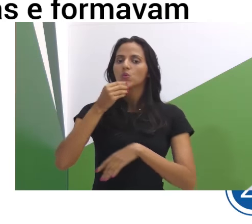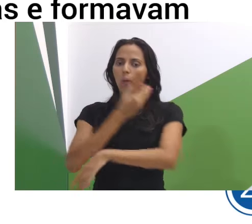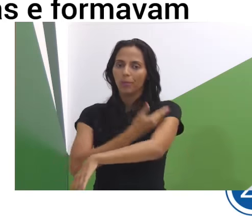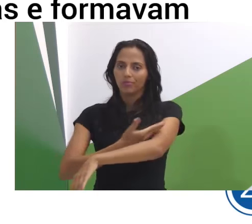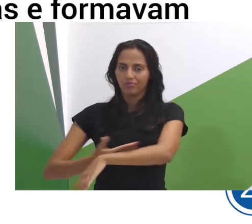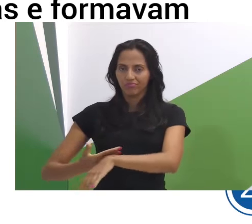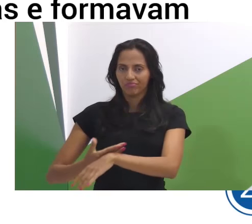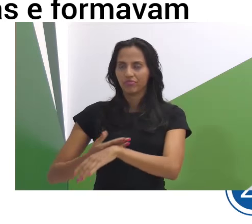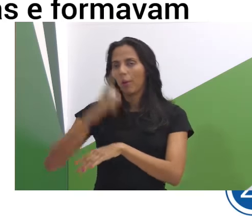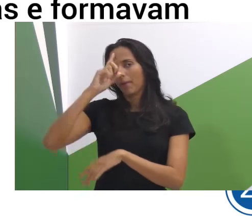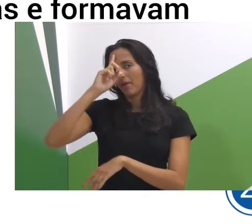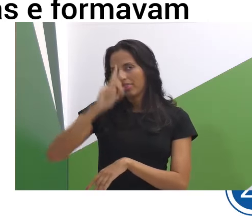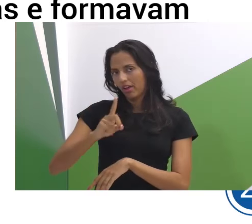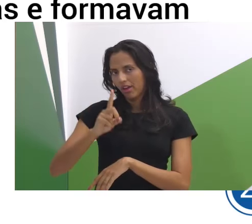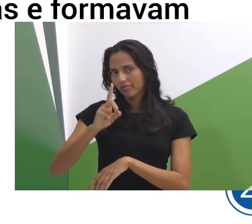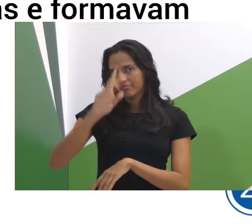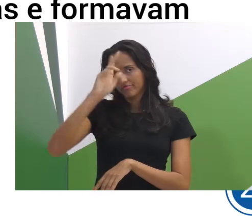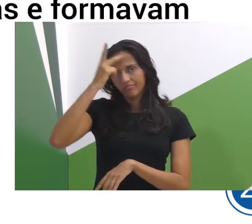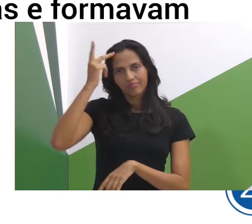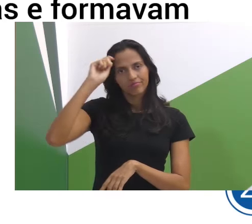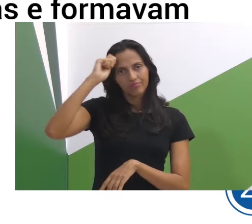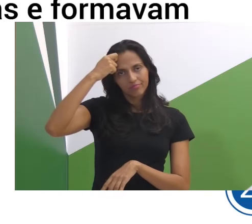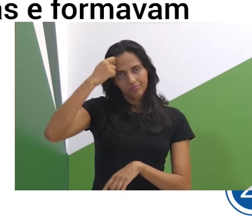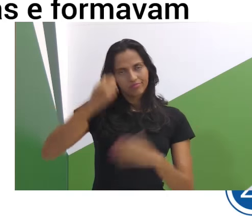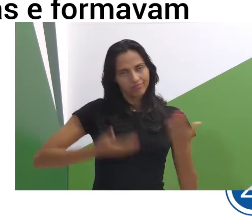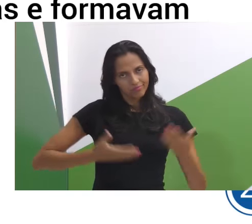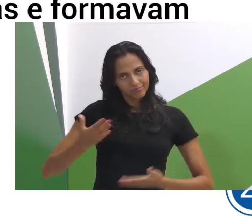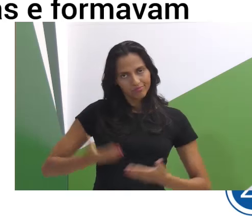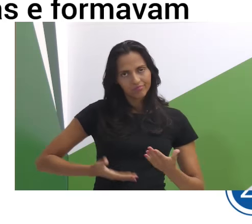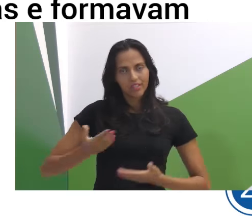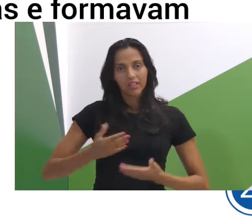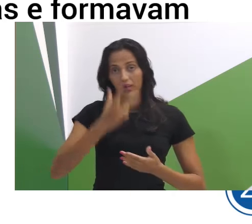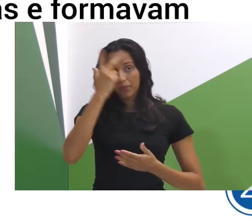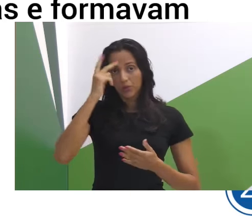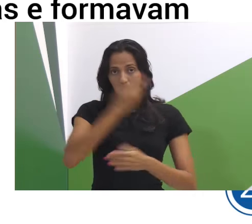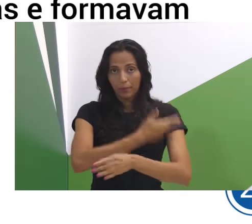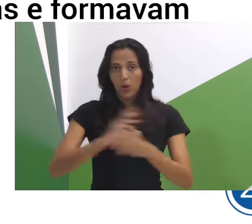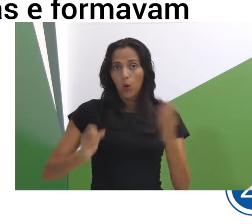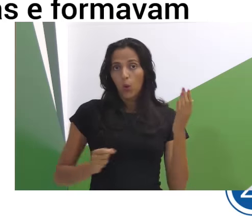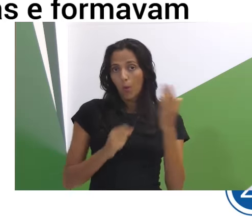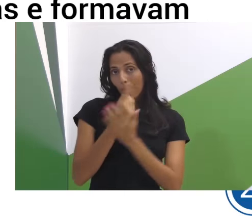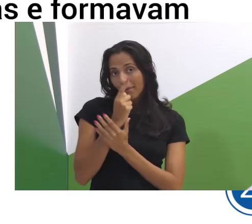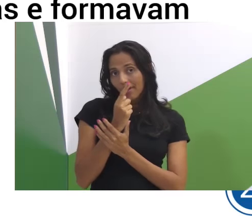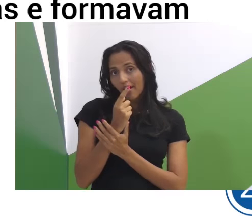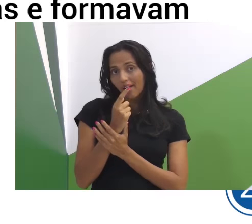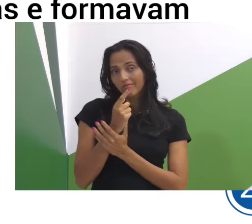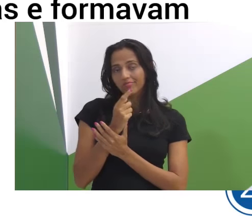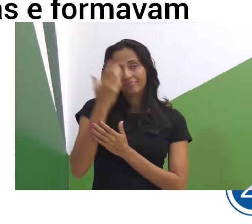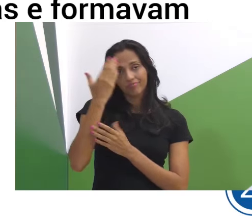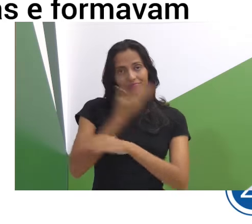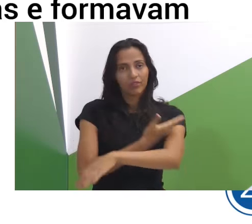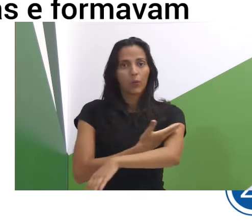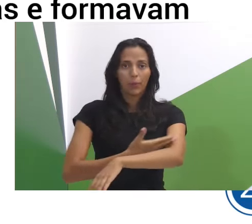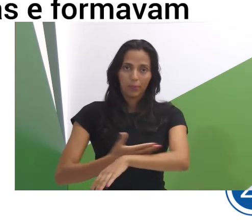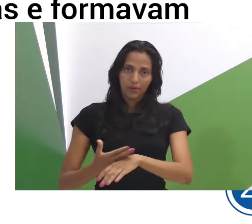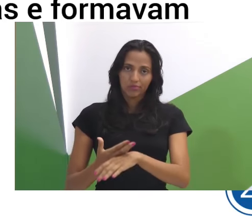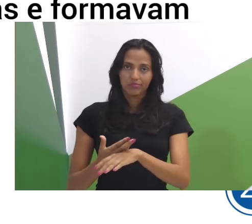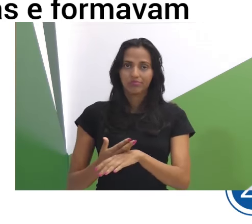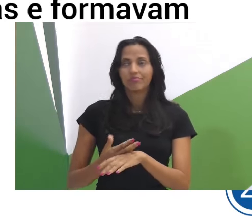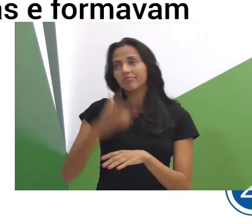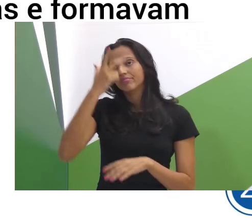resistência à escravidão. Como é que acontece essa resistência? Lembrar que o escravo nunca se deixou, nunca quis ser